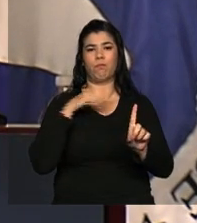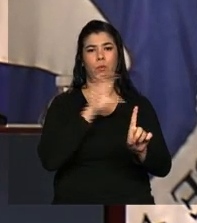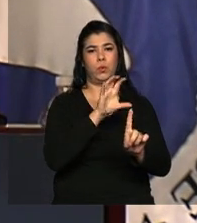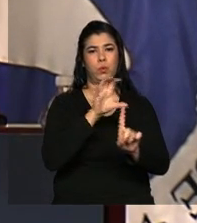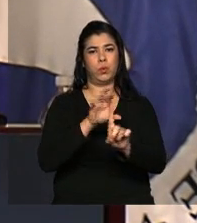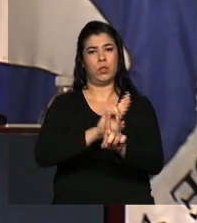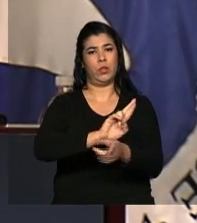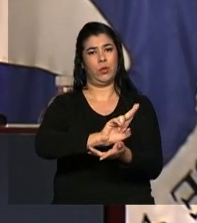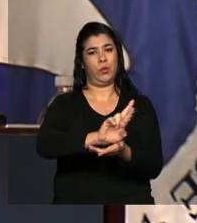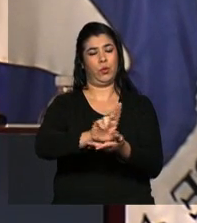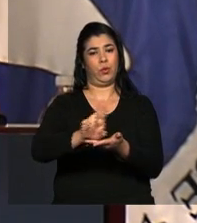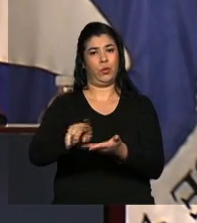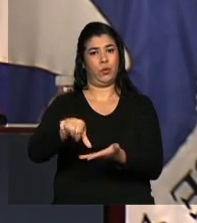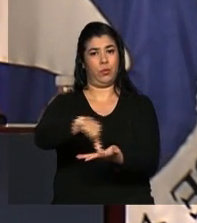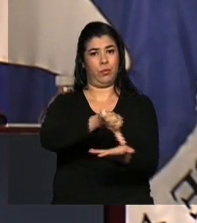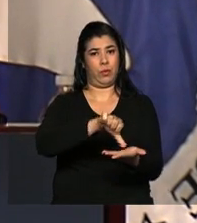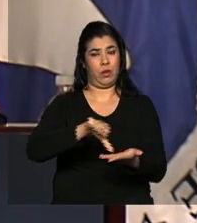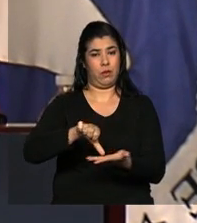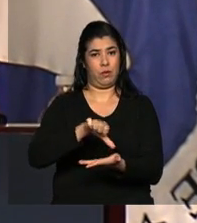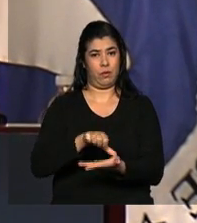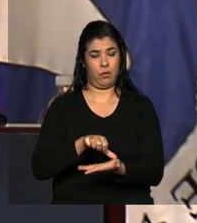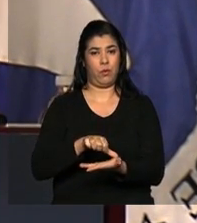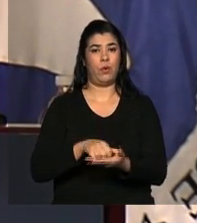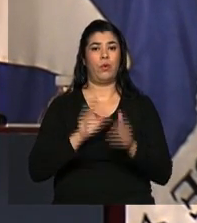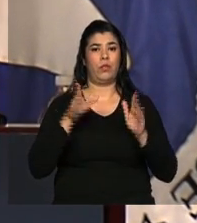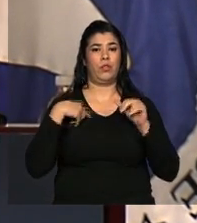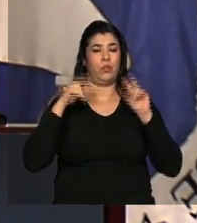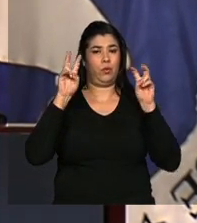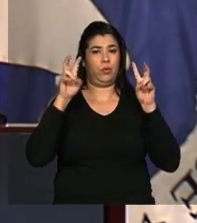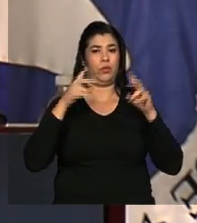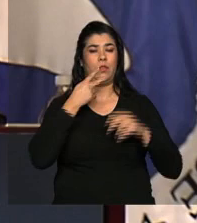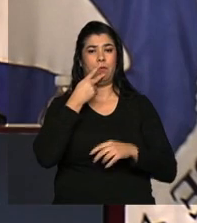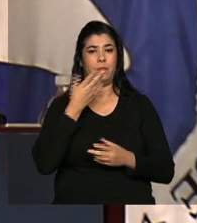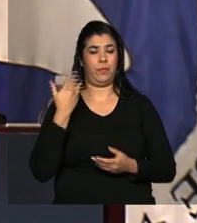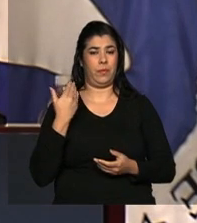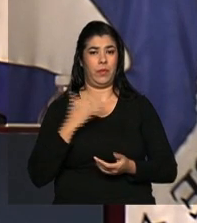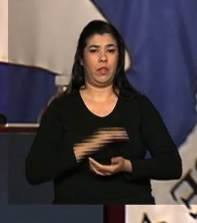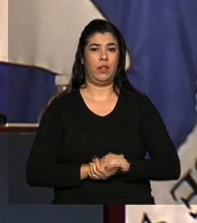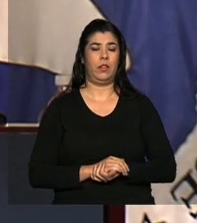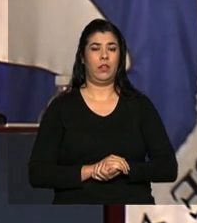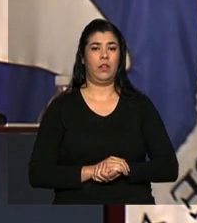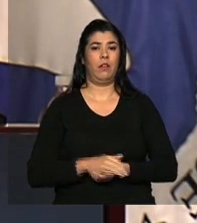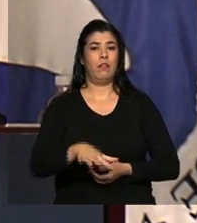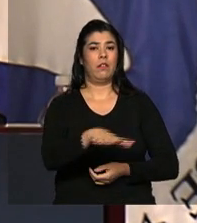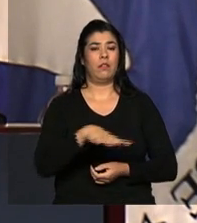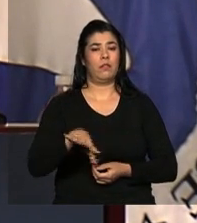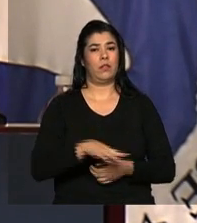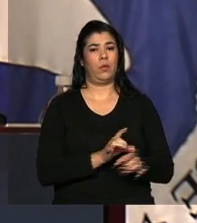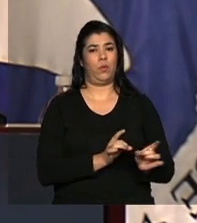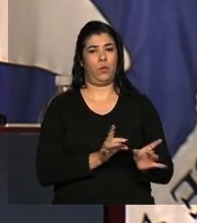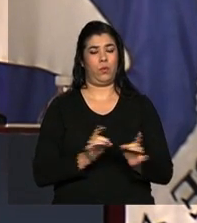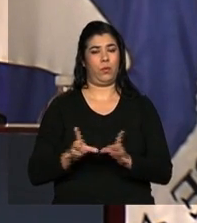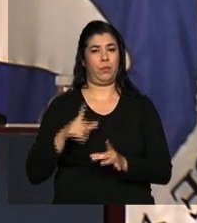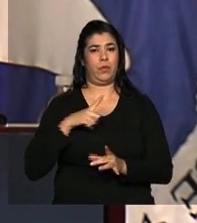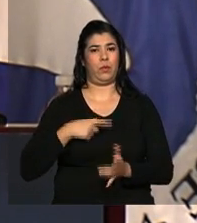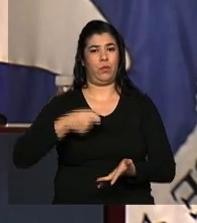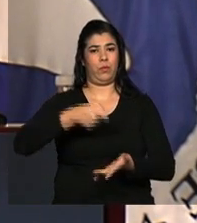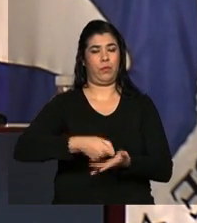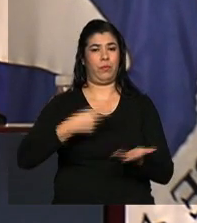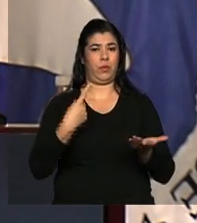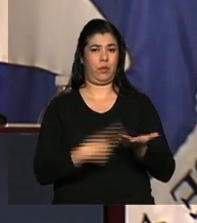setores, especialmente nesses mencionados. No campo comercial, firmamos acordo